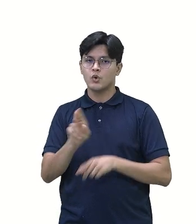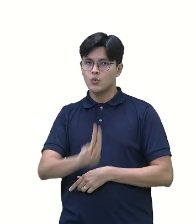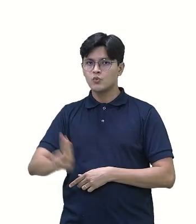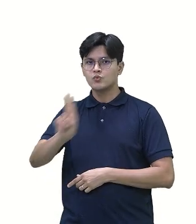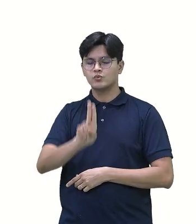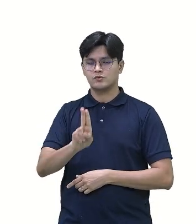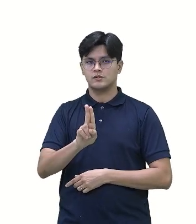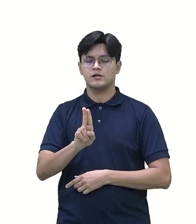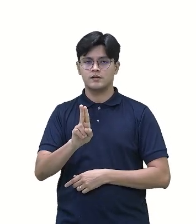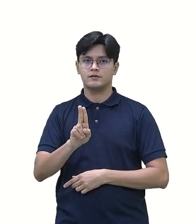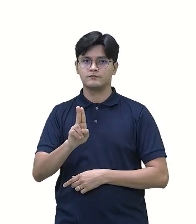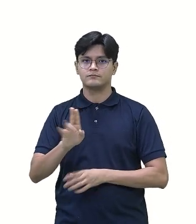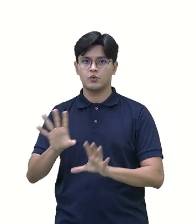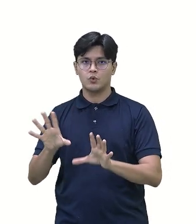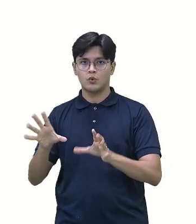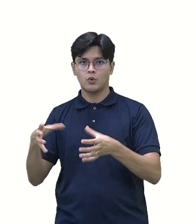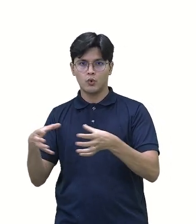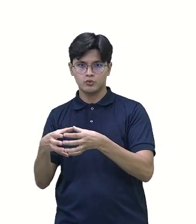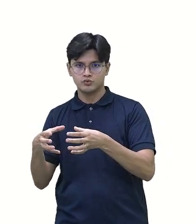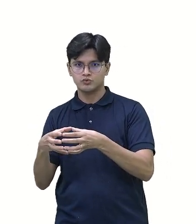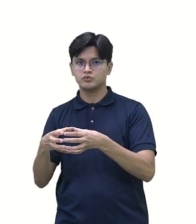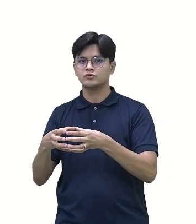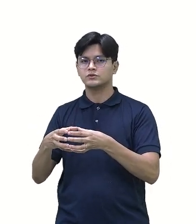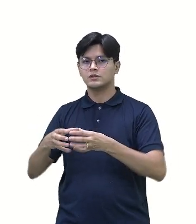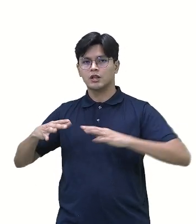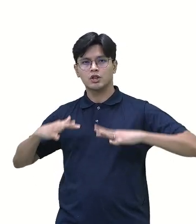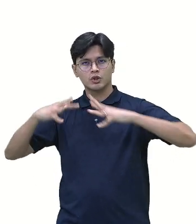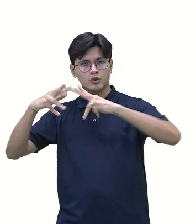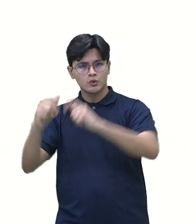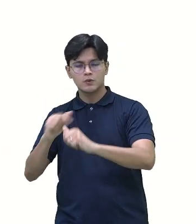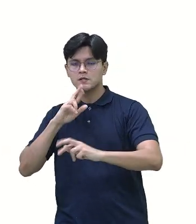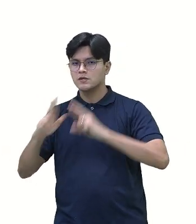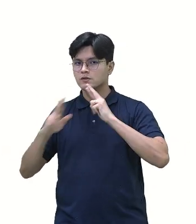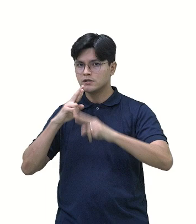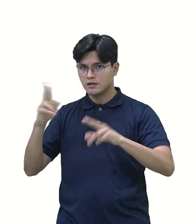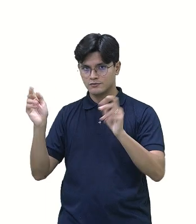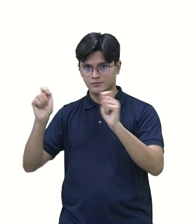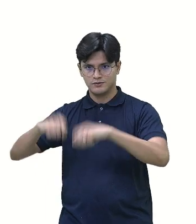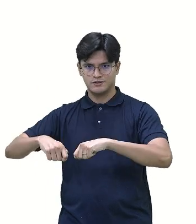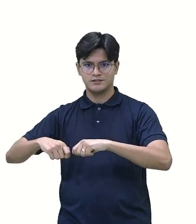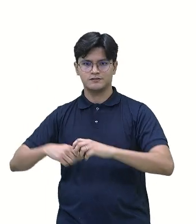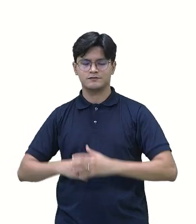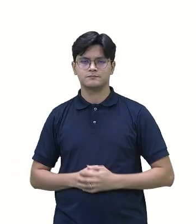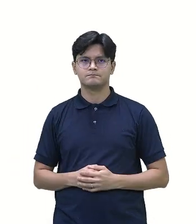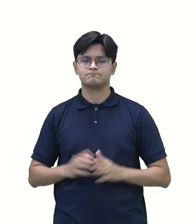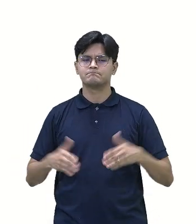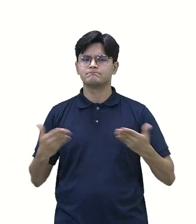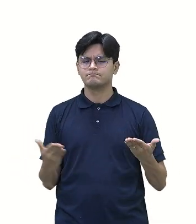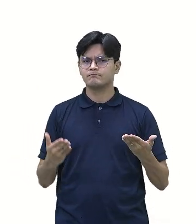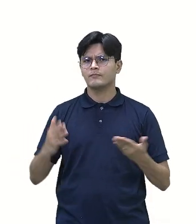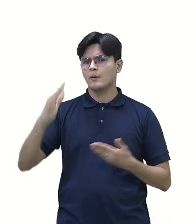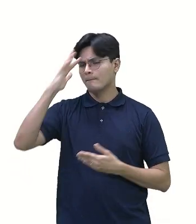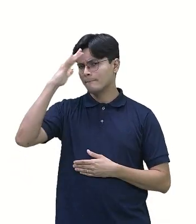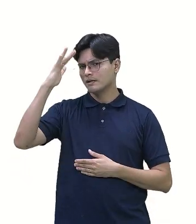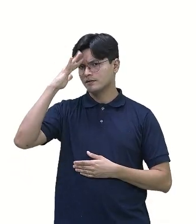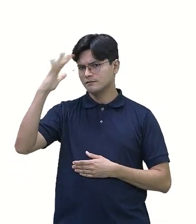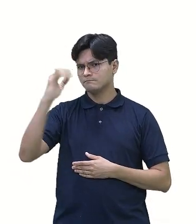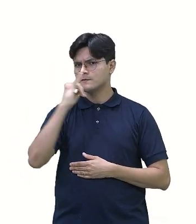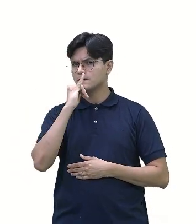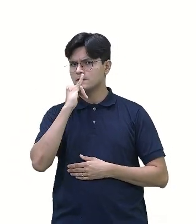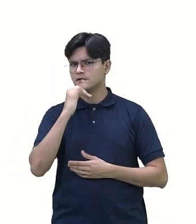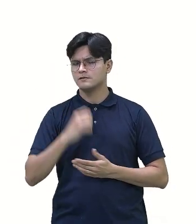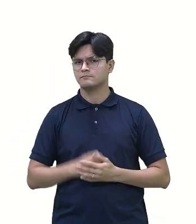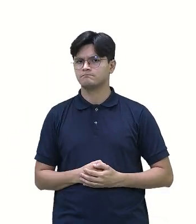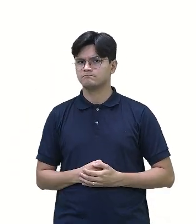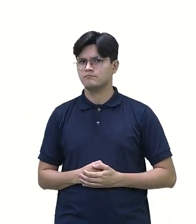tá? Só escrever aqui rapidamente. E aí a gente vai pensar aqui juntos. Quando a gente lançar